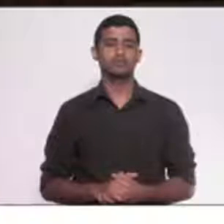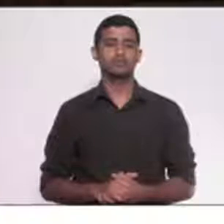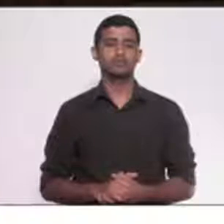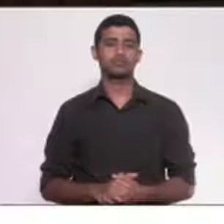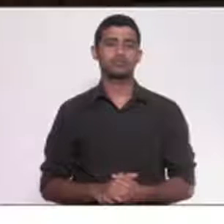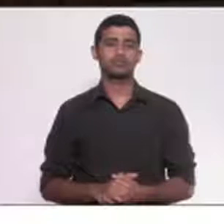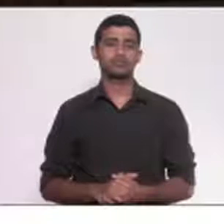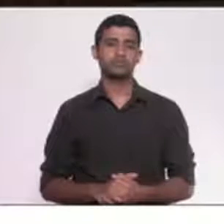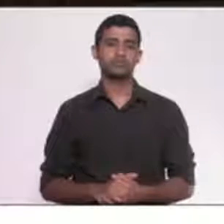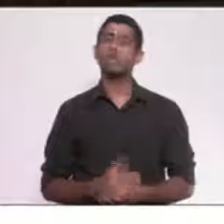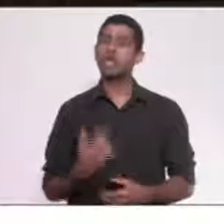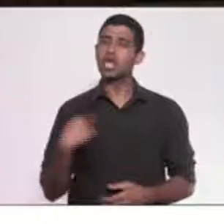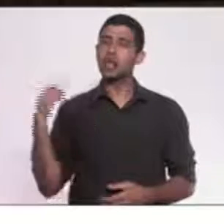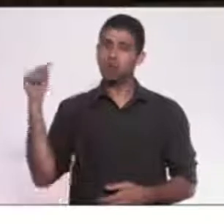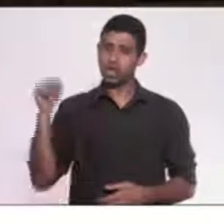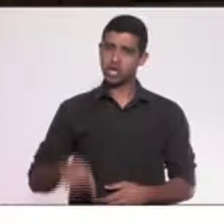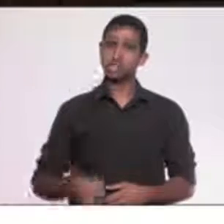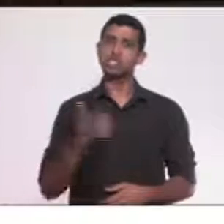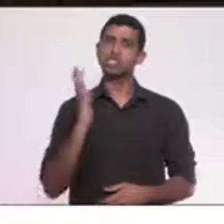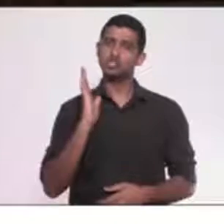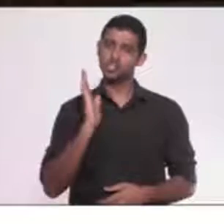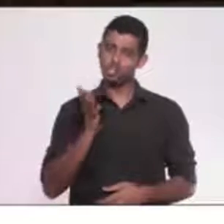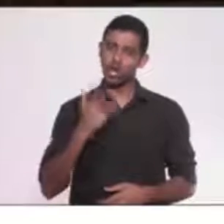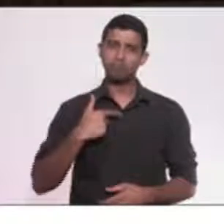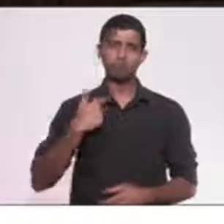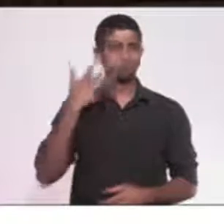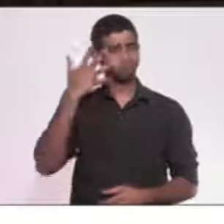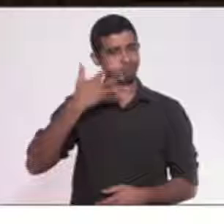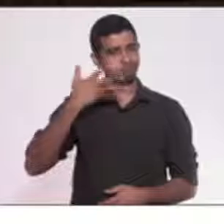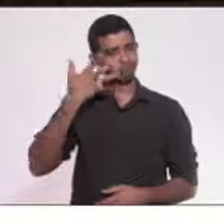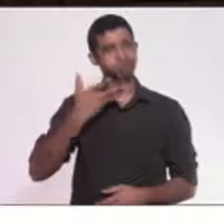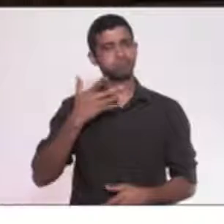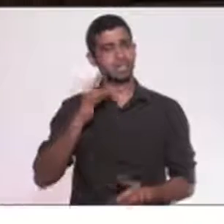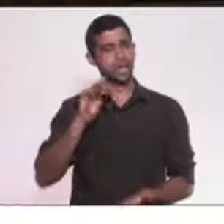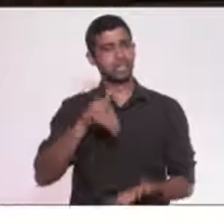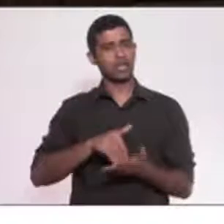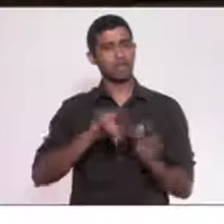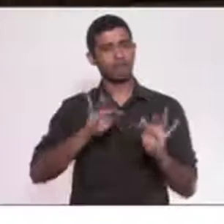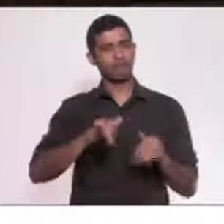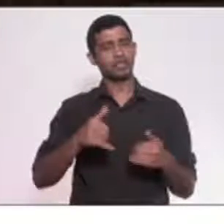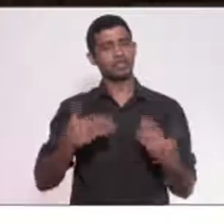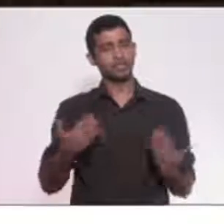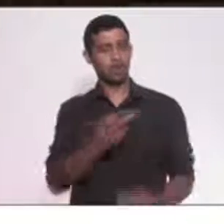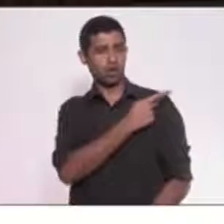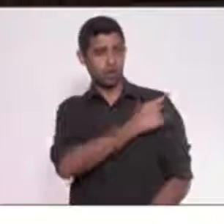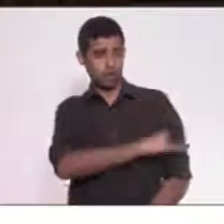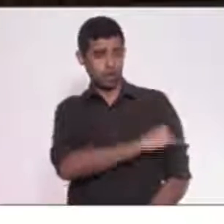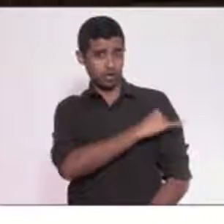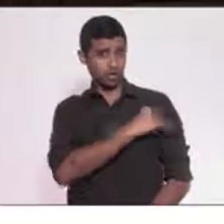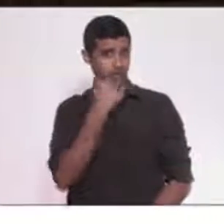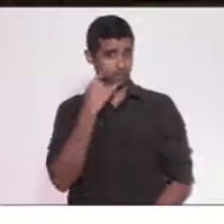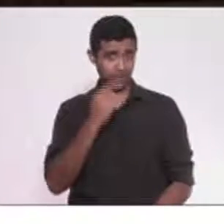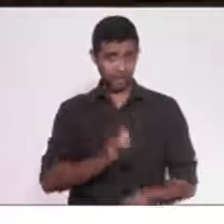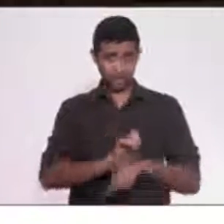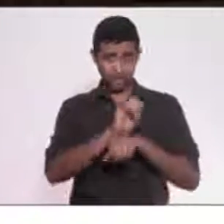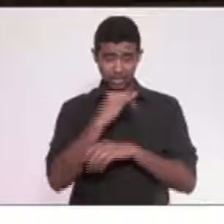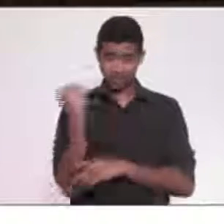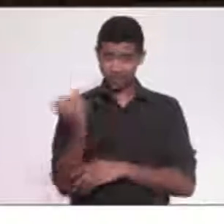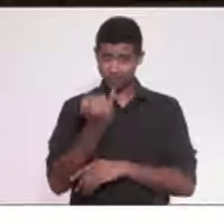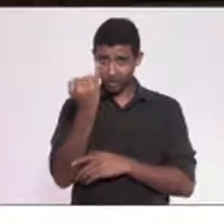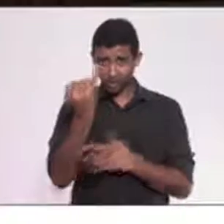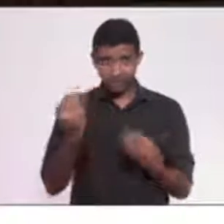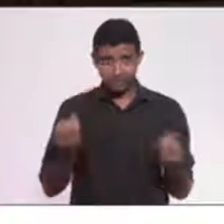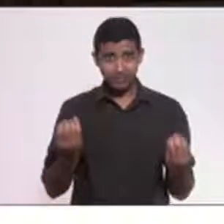aqui vislumbrando, se manifeste e se concretize. Portanto, o Rio de Janeiro, esse importante Estado da Federação